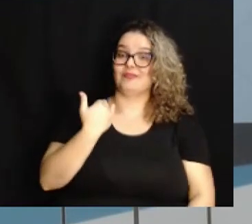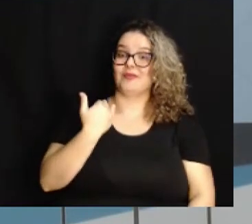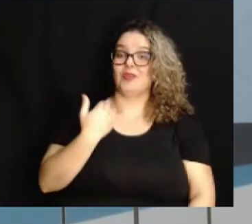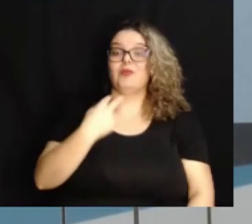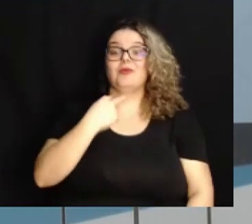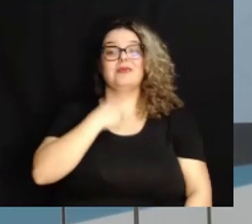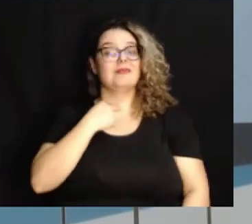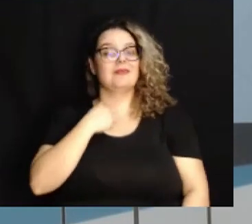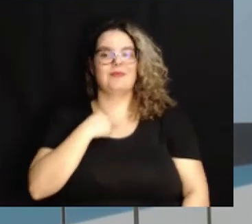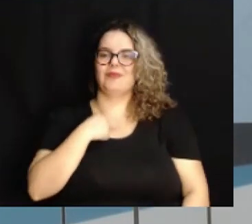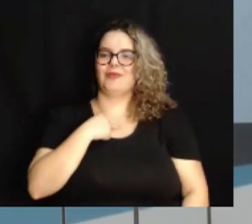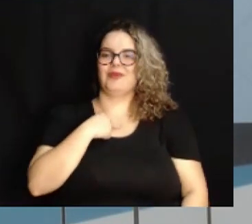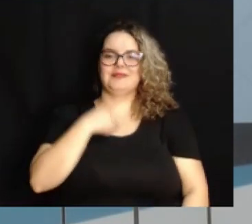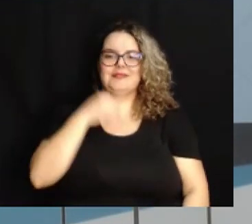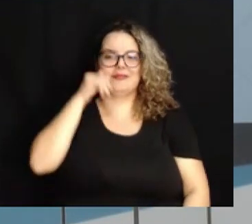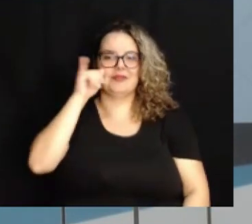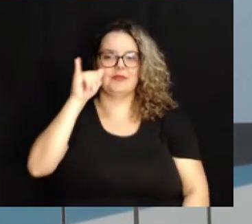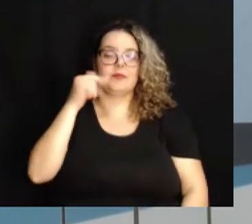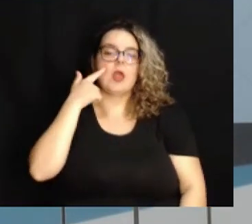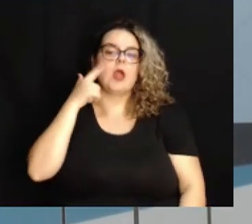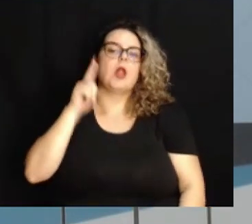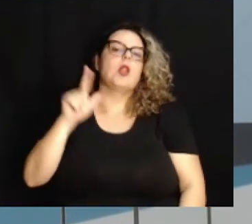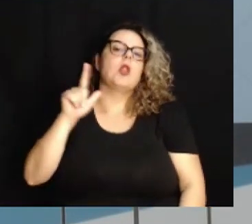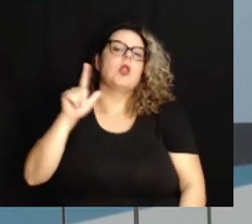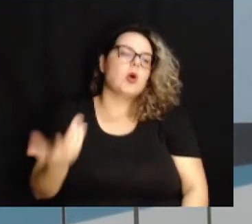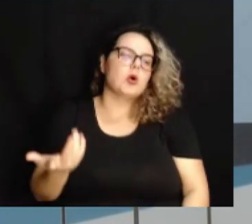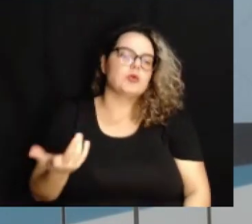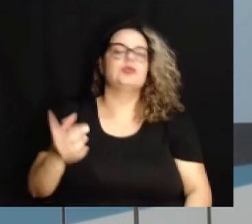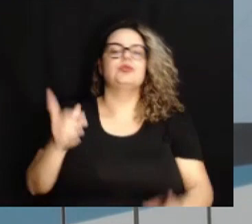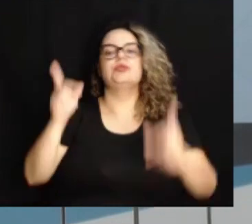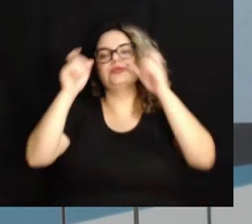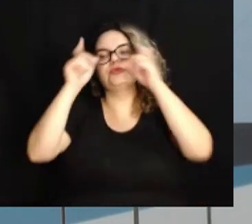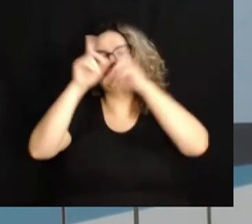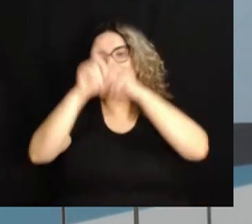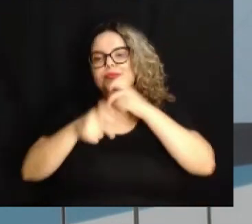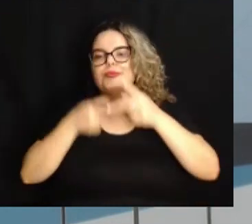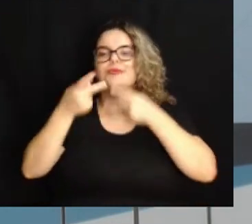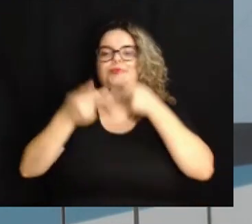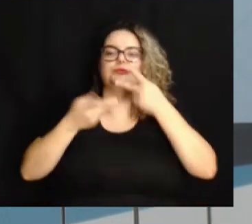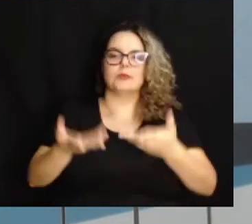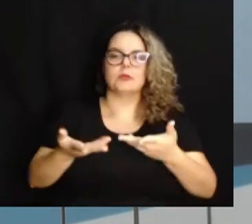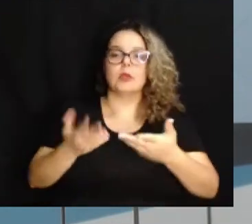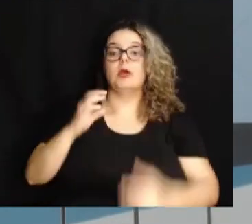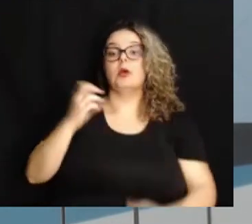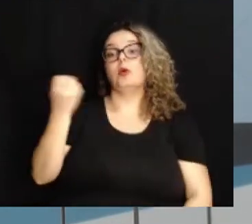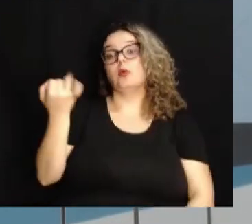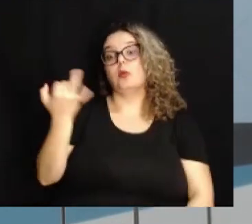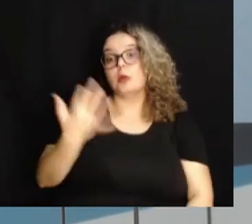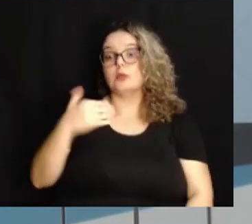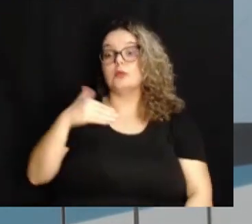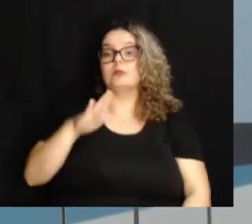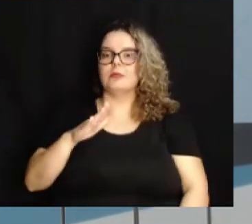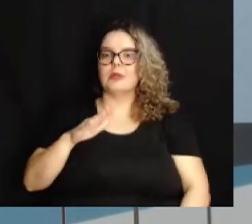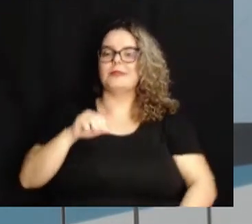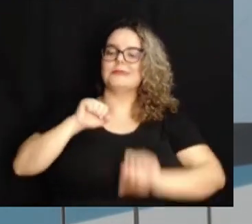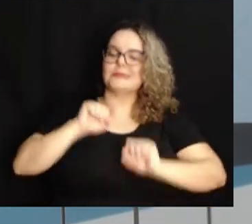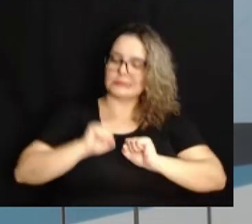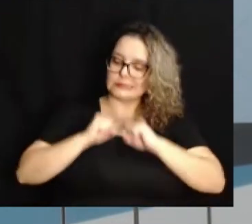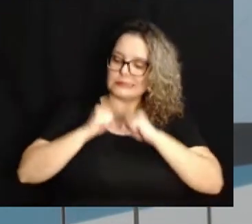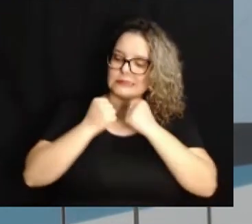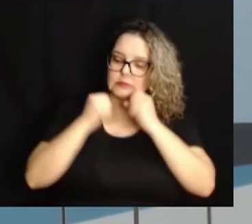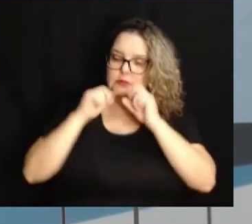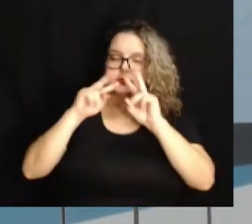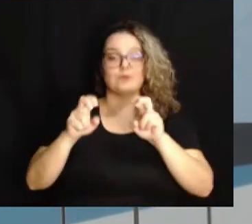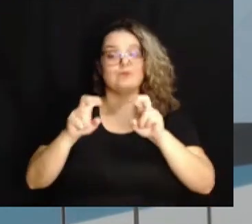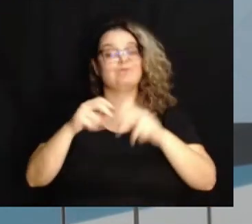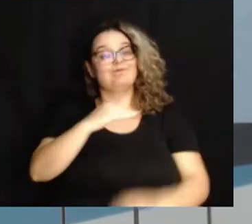assim, claro que é difícil a gente falar sobre isso, mas de fato, quanto mais nós nos implicarmos sobre esse tema da morte, do